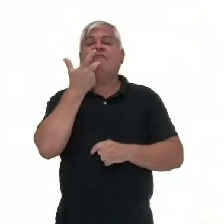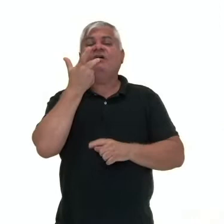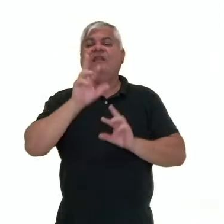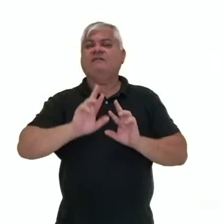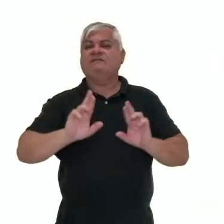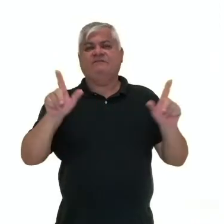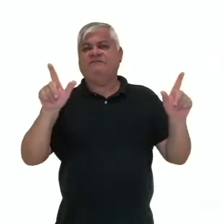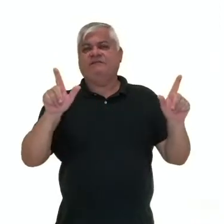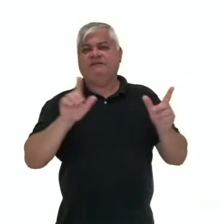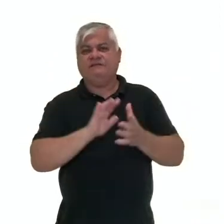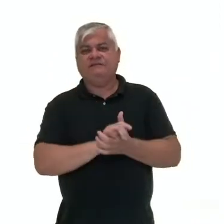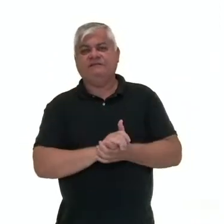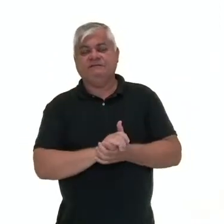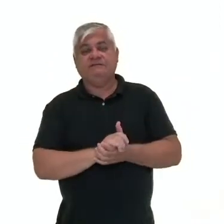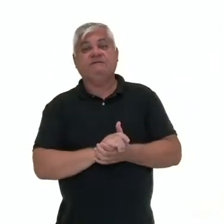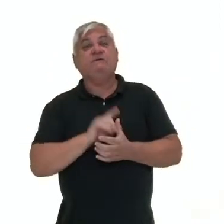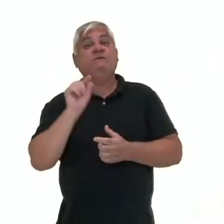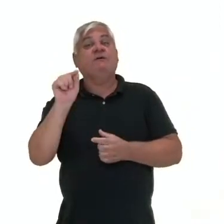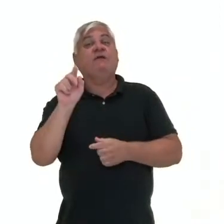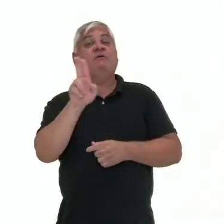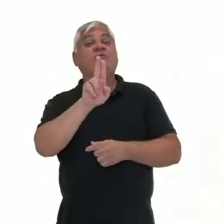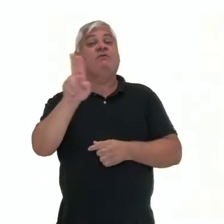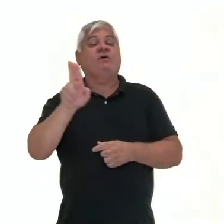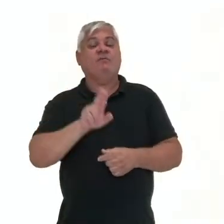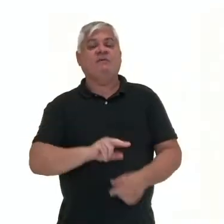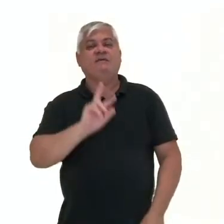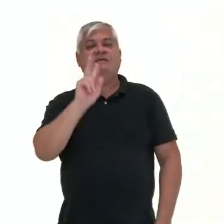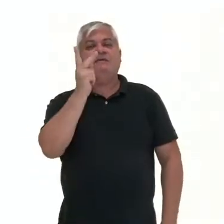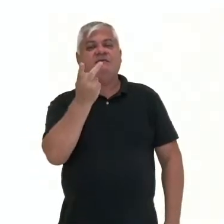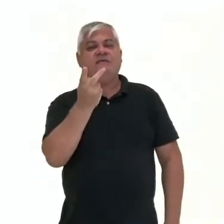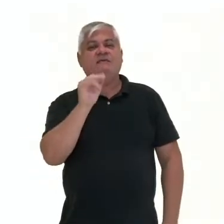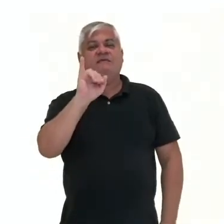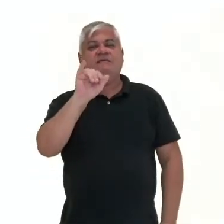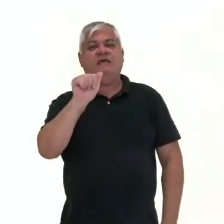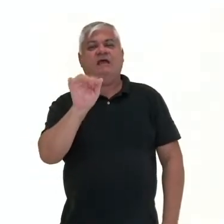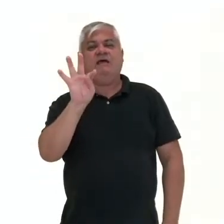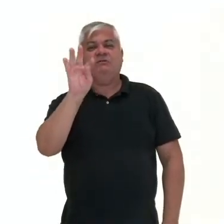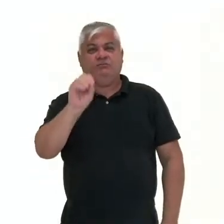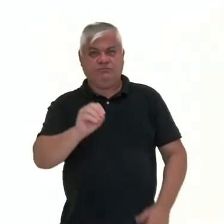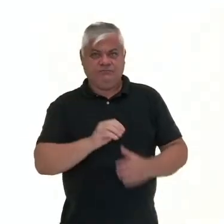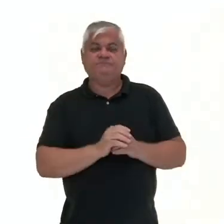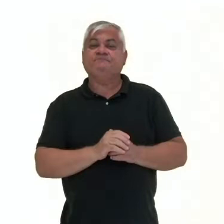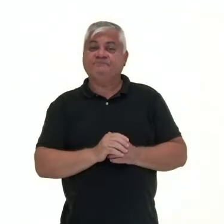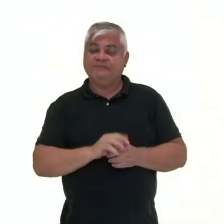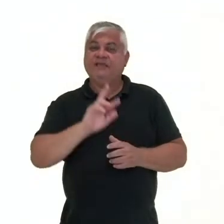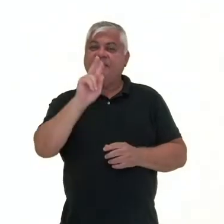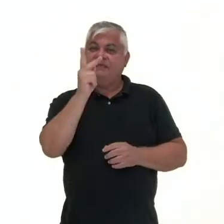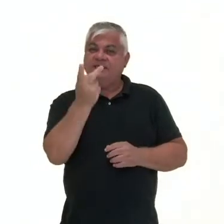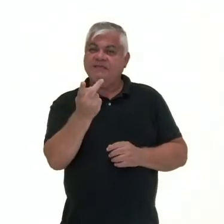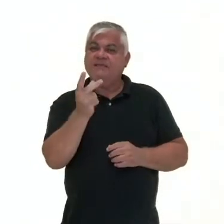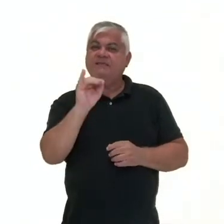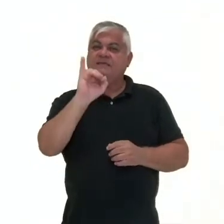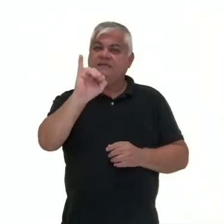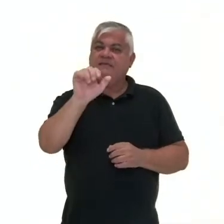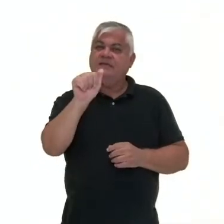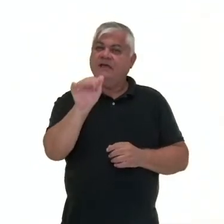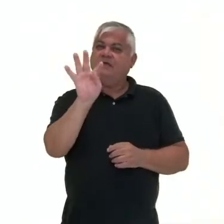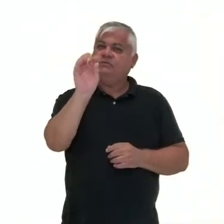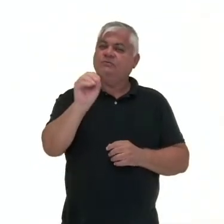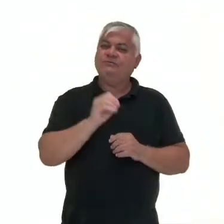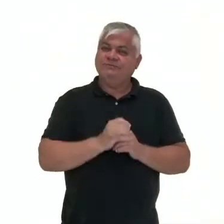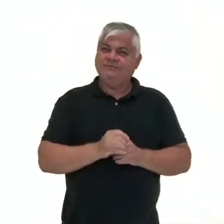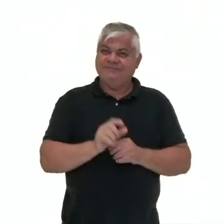sílabas diferentes, nós vamos dar o nome de hiato. É isso mesmo, aquela palavrinha lá que eu perguntei se